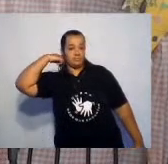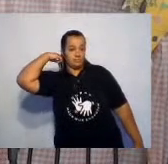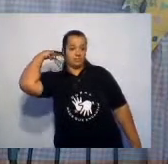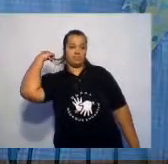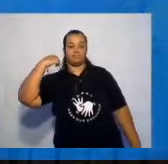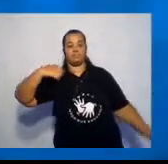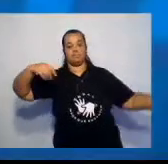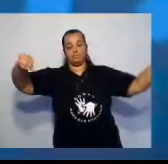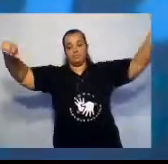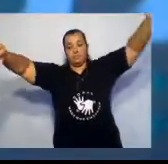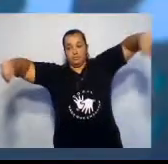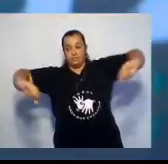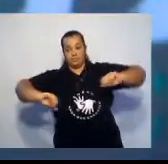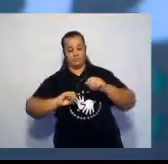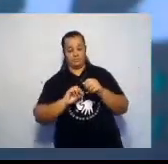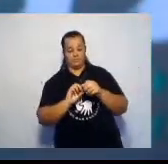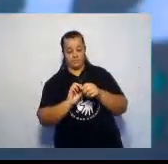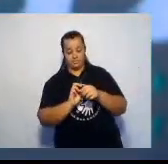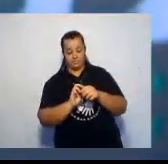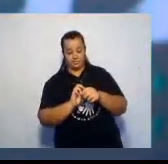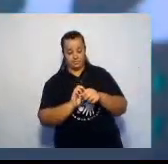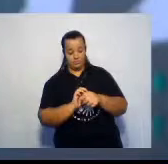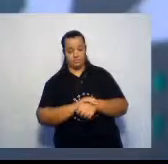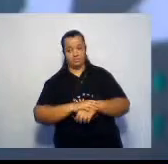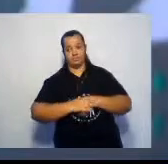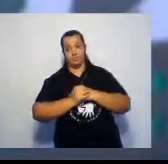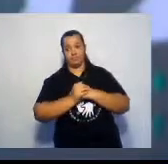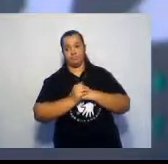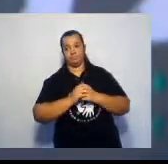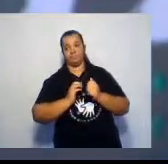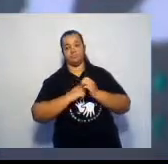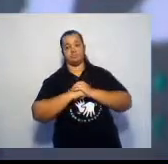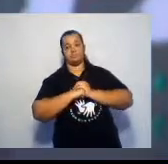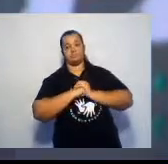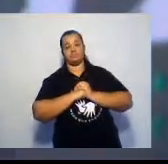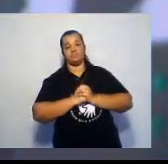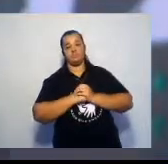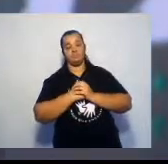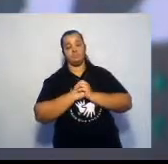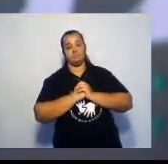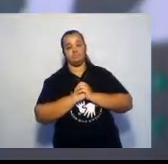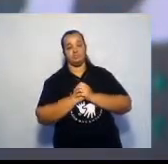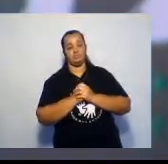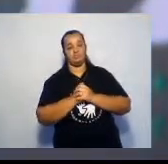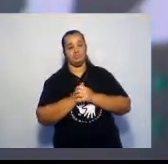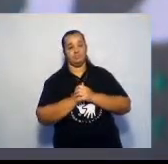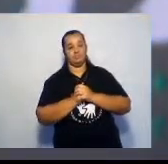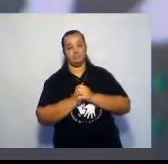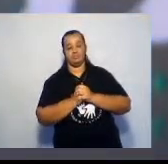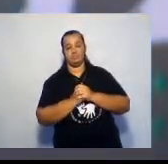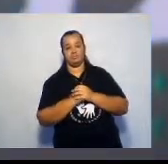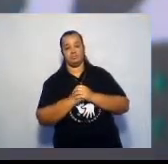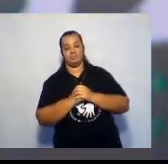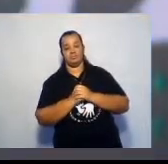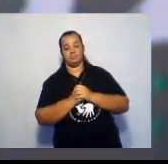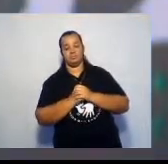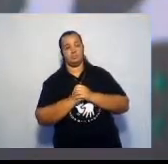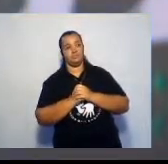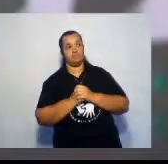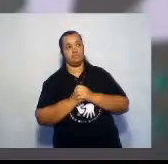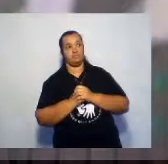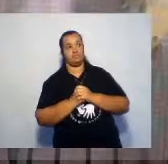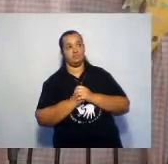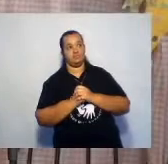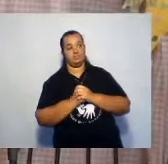nossa cidade é muito boa de se viver, e a gente tem que agradecer muito por poder estar aqui, né, na cidade da nossa querida